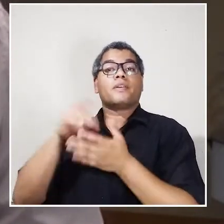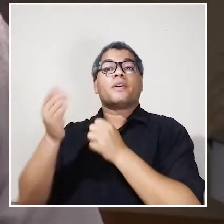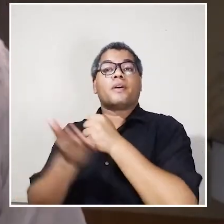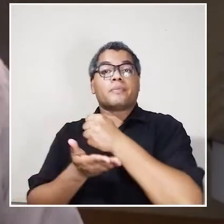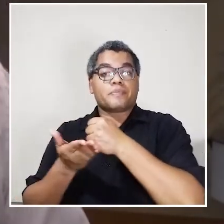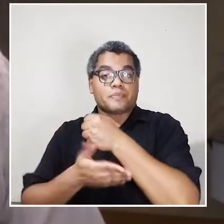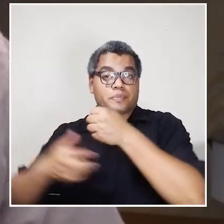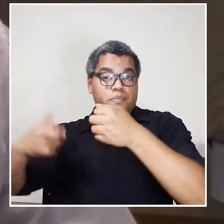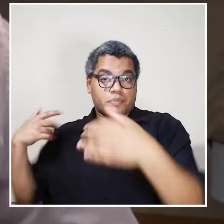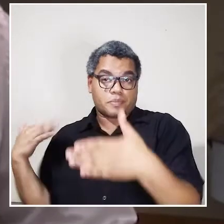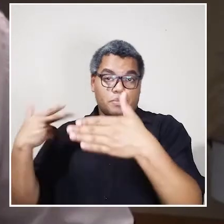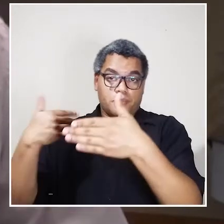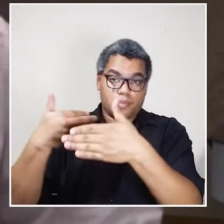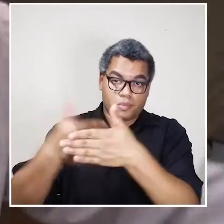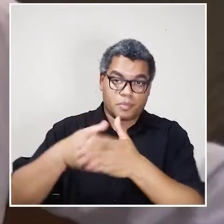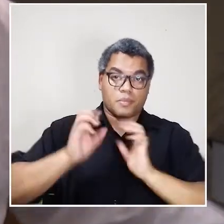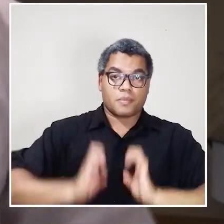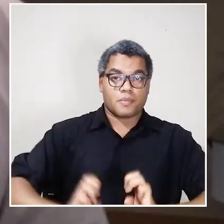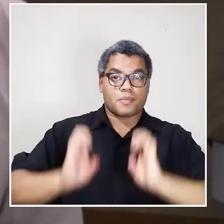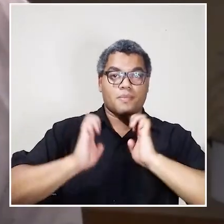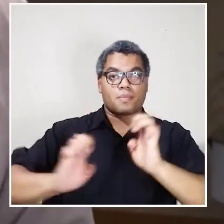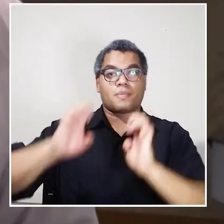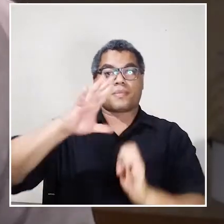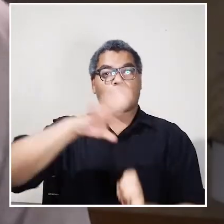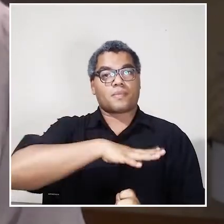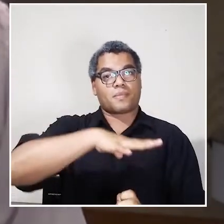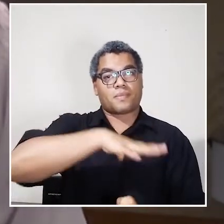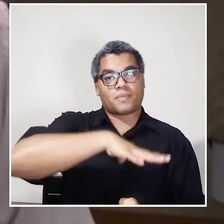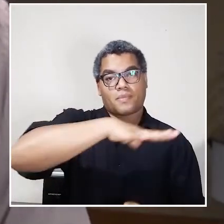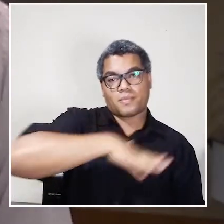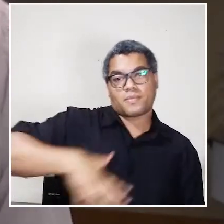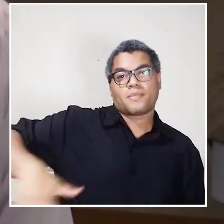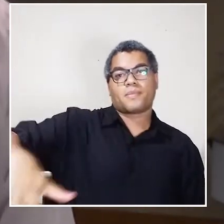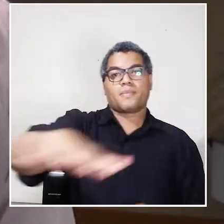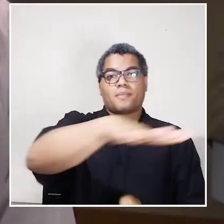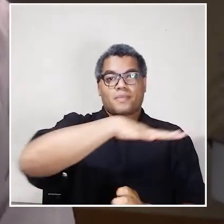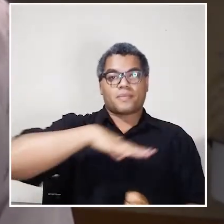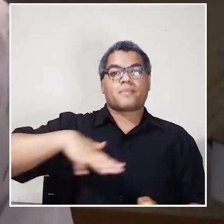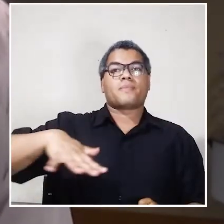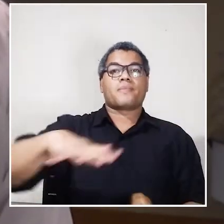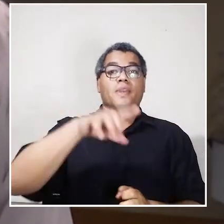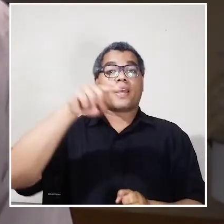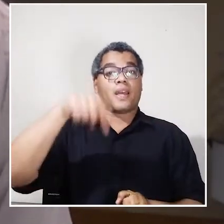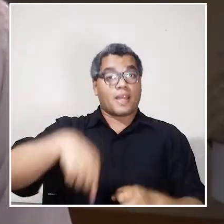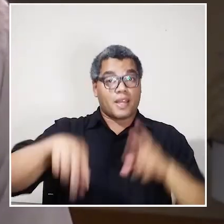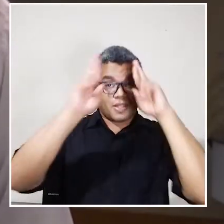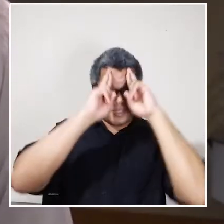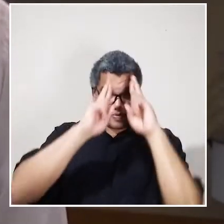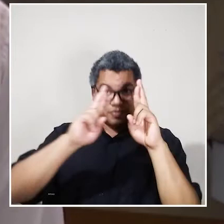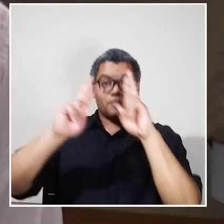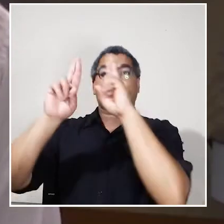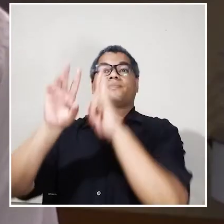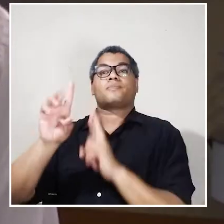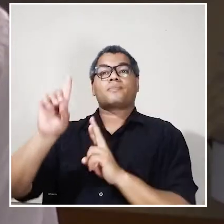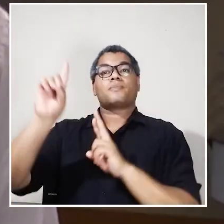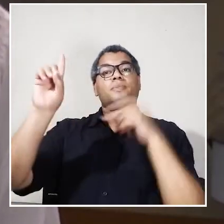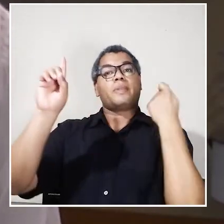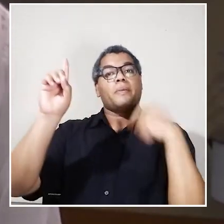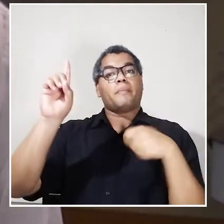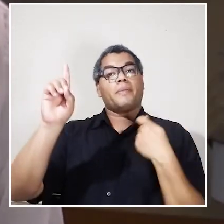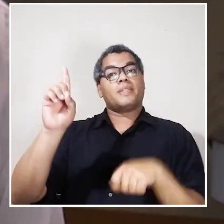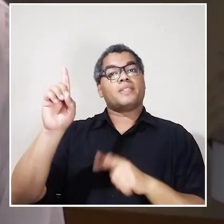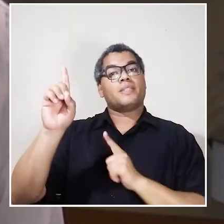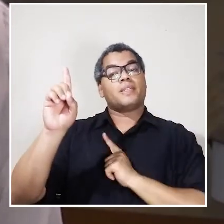o fundamento para a estruturação de civilizações. É esse temor do Senhor que nós temos que